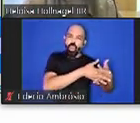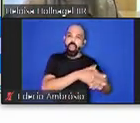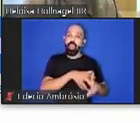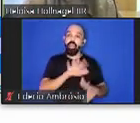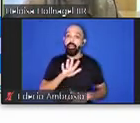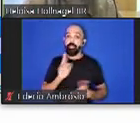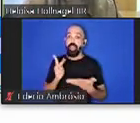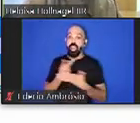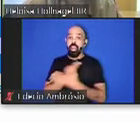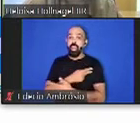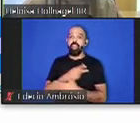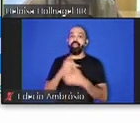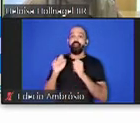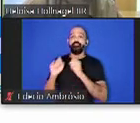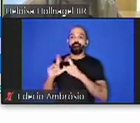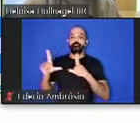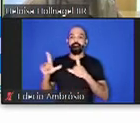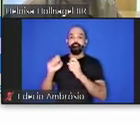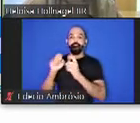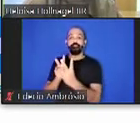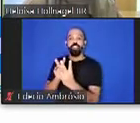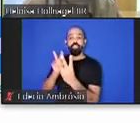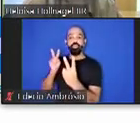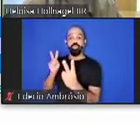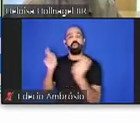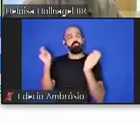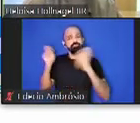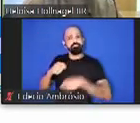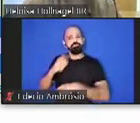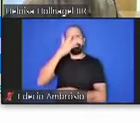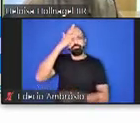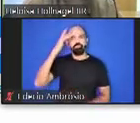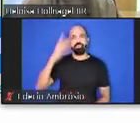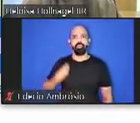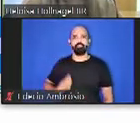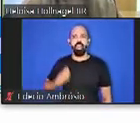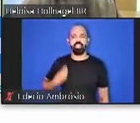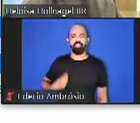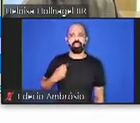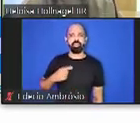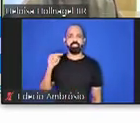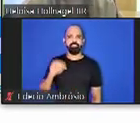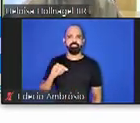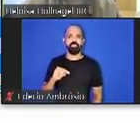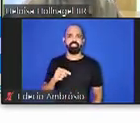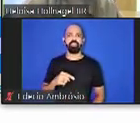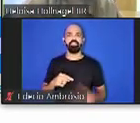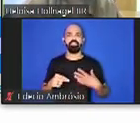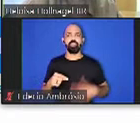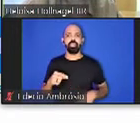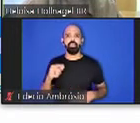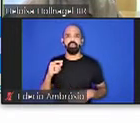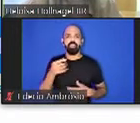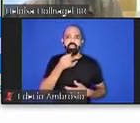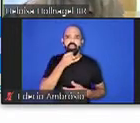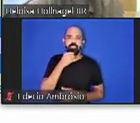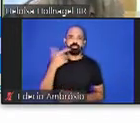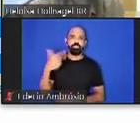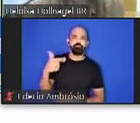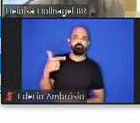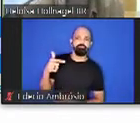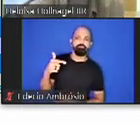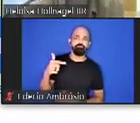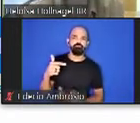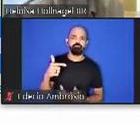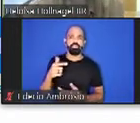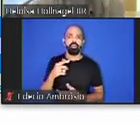ser virtual possibilita que pessoas participem dele, mesmo aqueles que não teriam uma condição ou